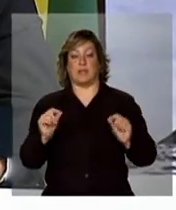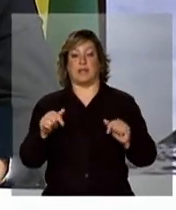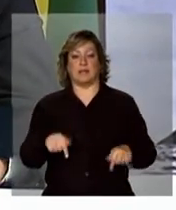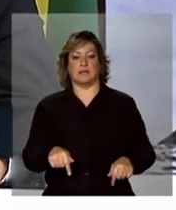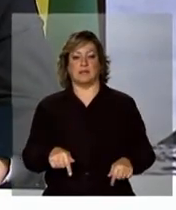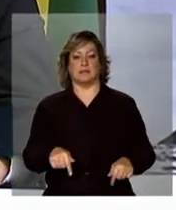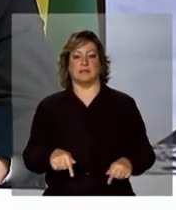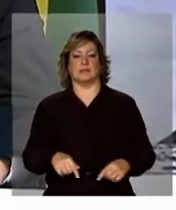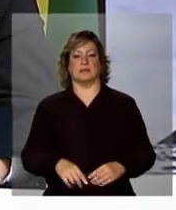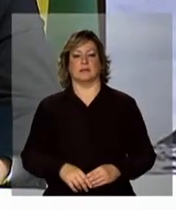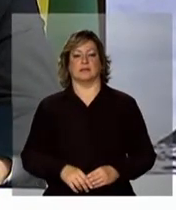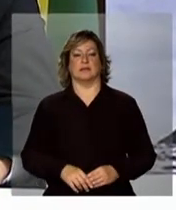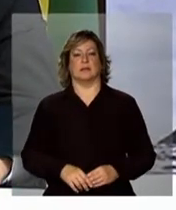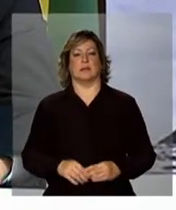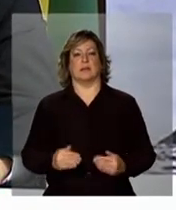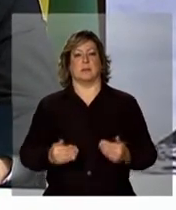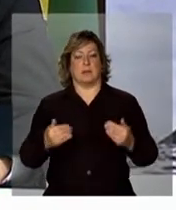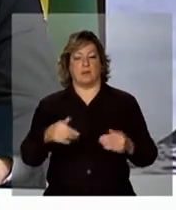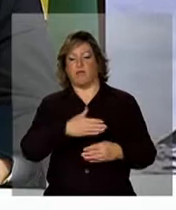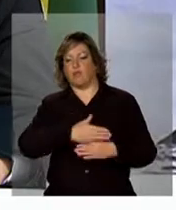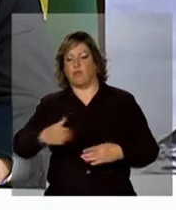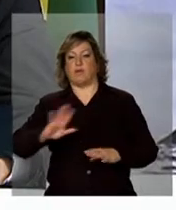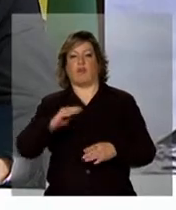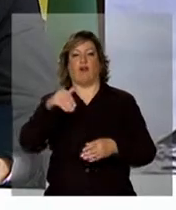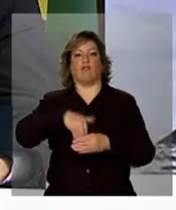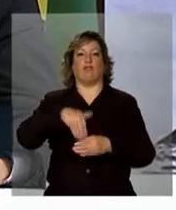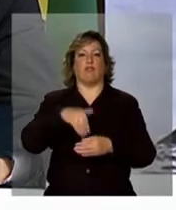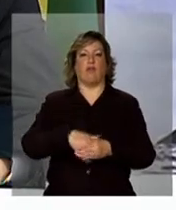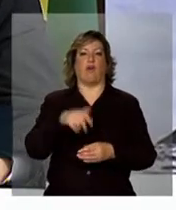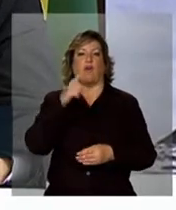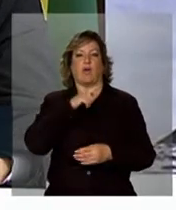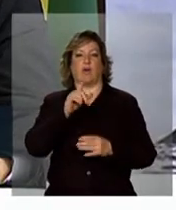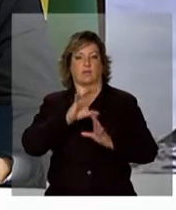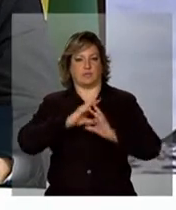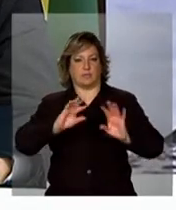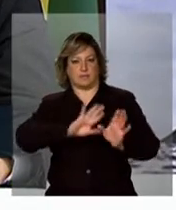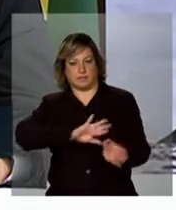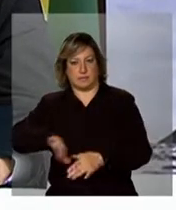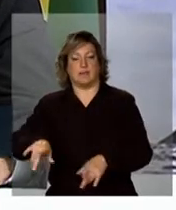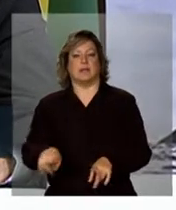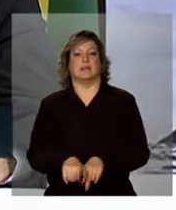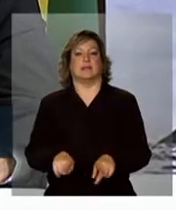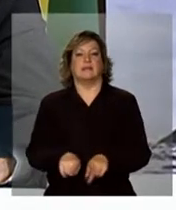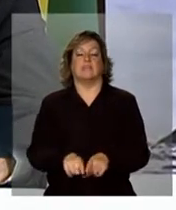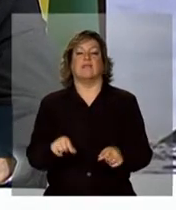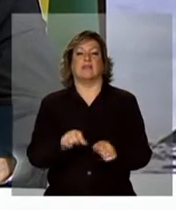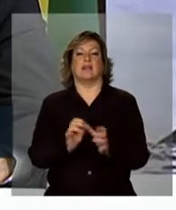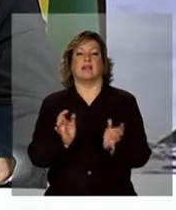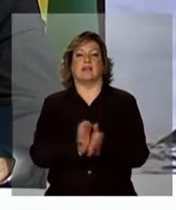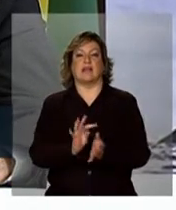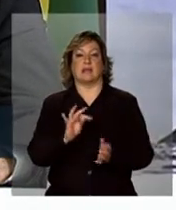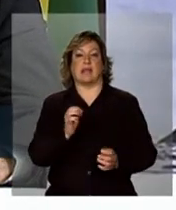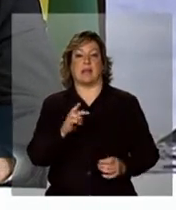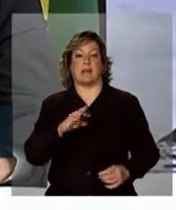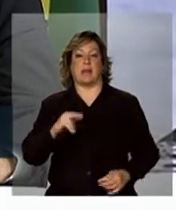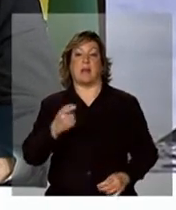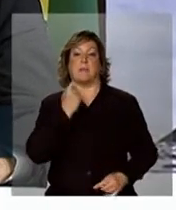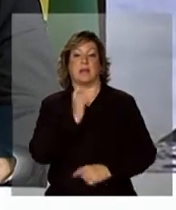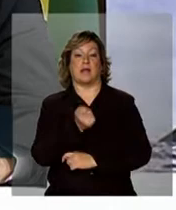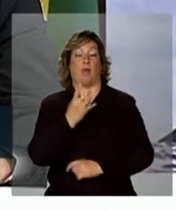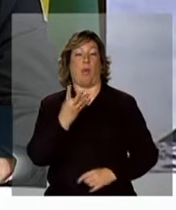é passar a eleição, fazer com que o terminal pesqueiro, que há 40 anos...